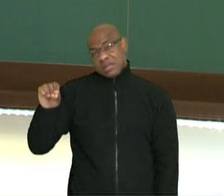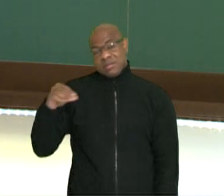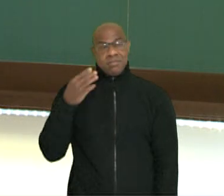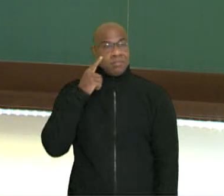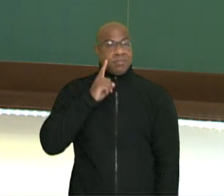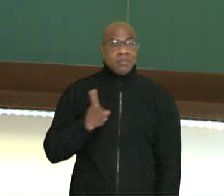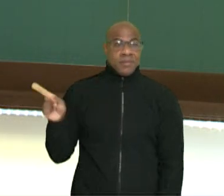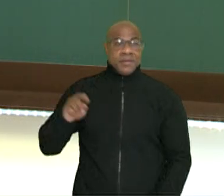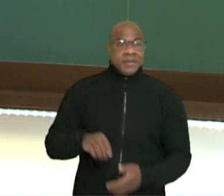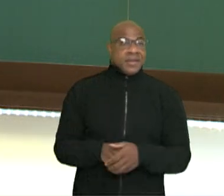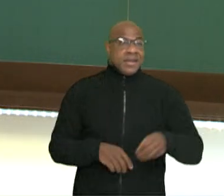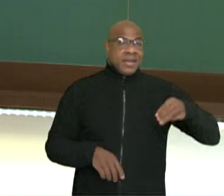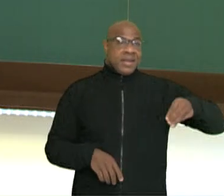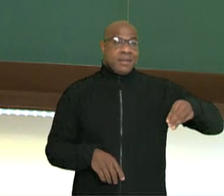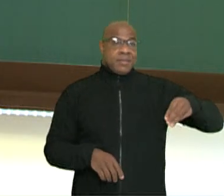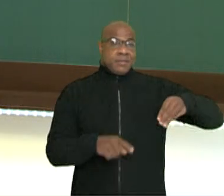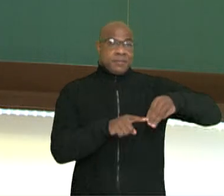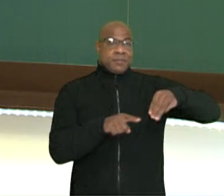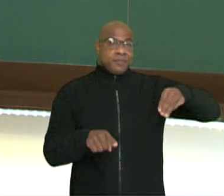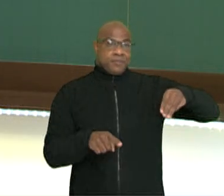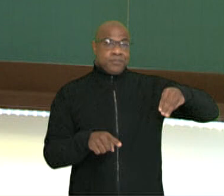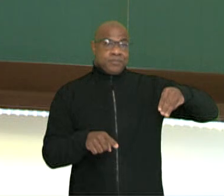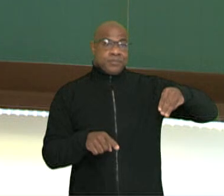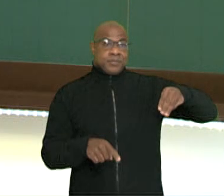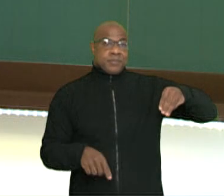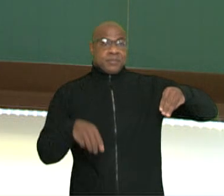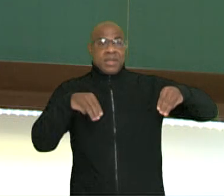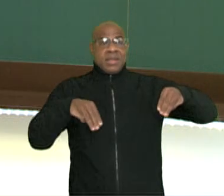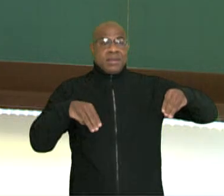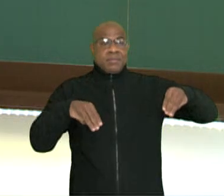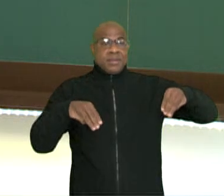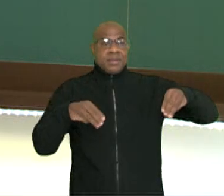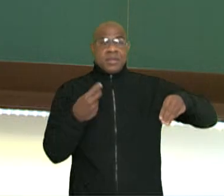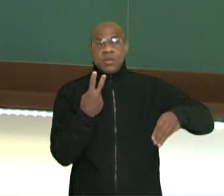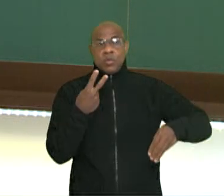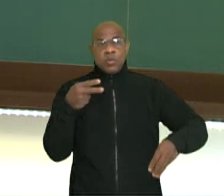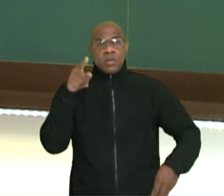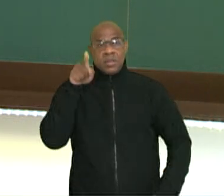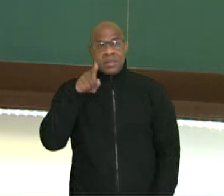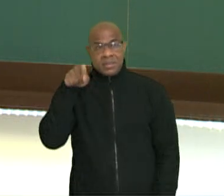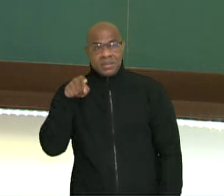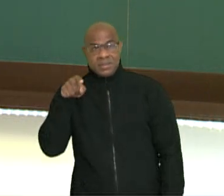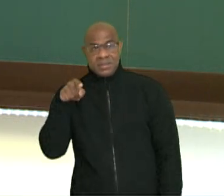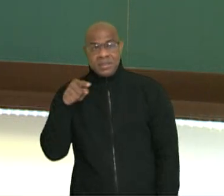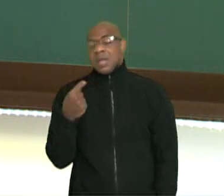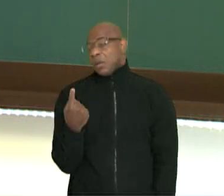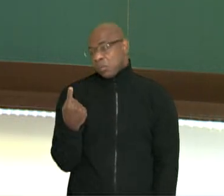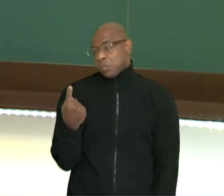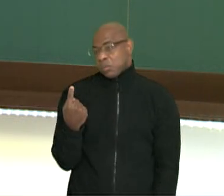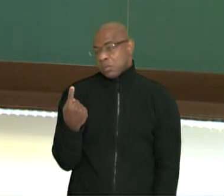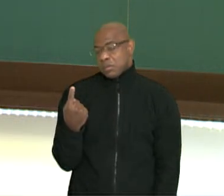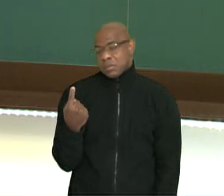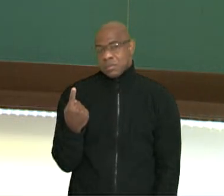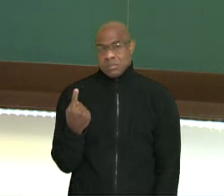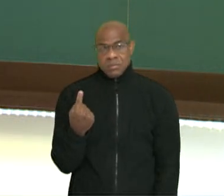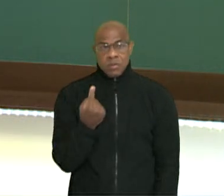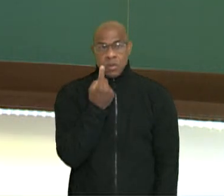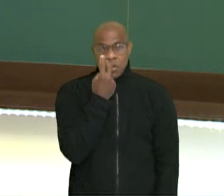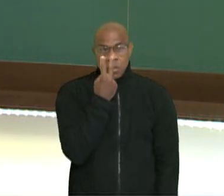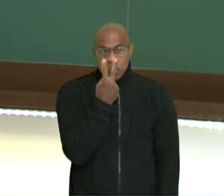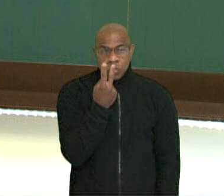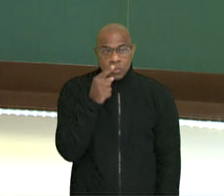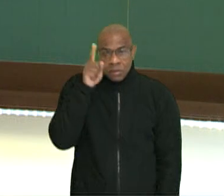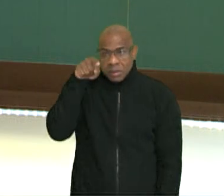raiz, ó, m' é 9 e m duas linhas é 1. Tá, mas eu nem tinha m na minha história.